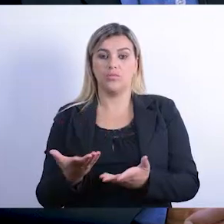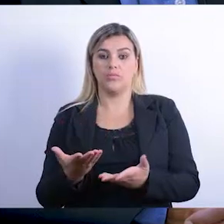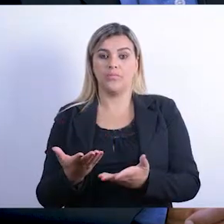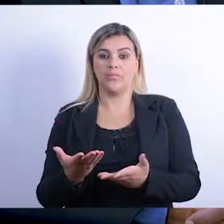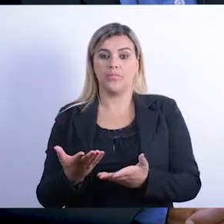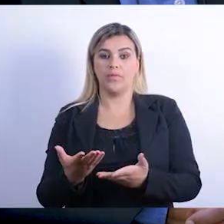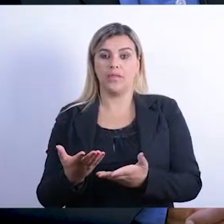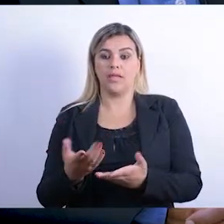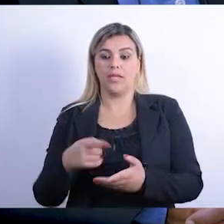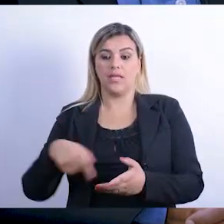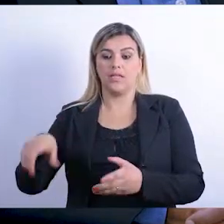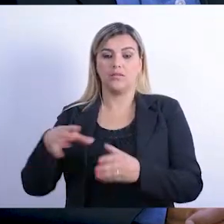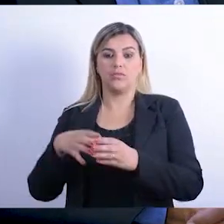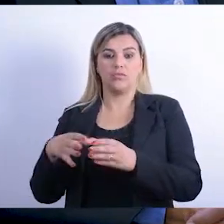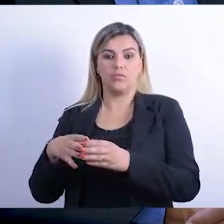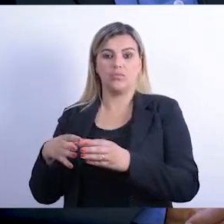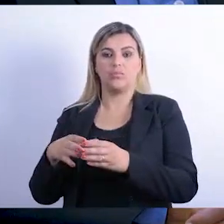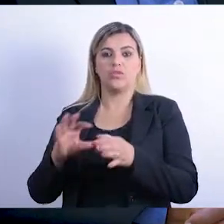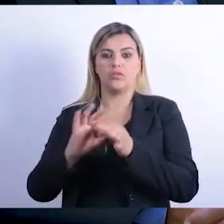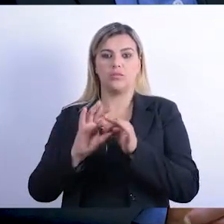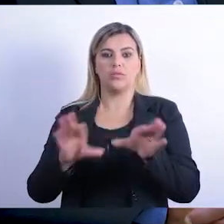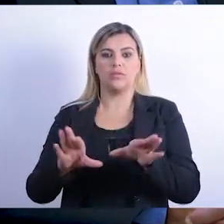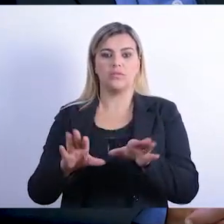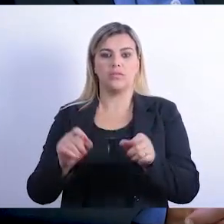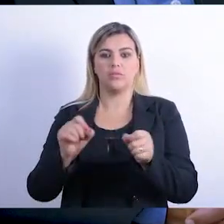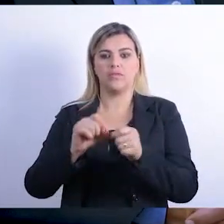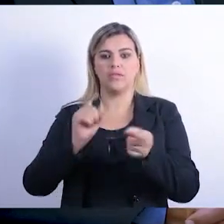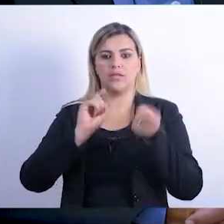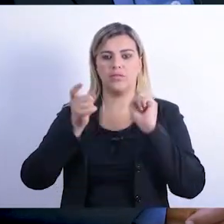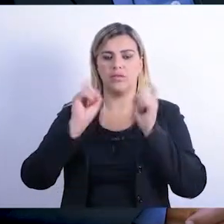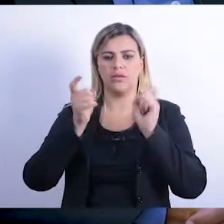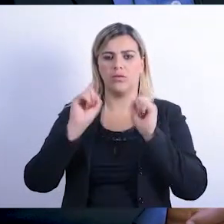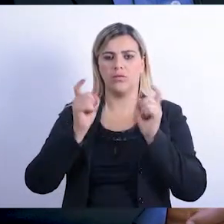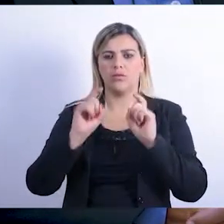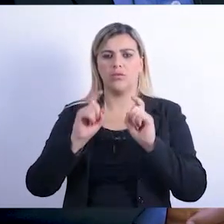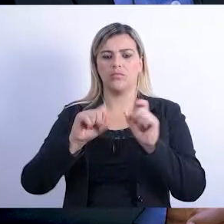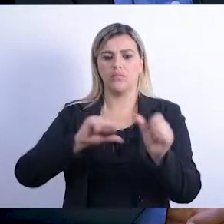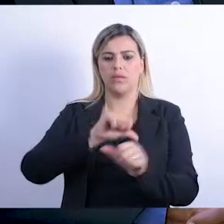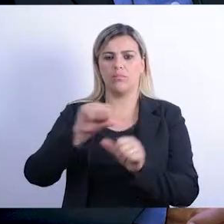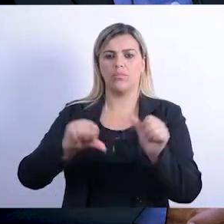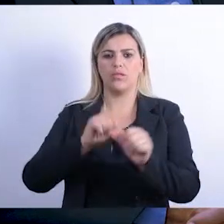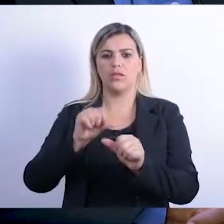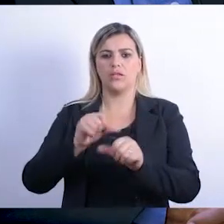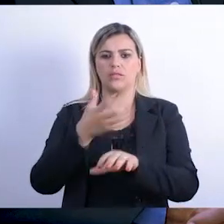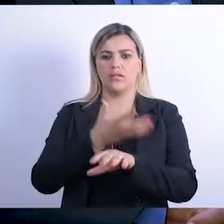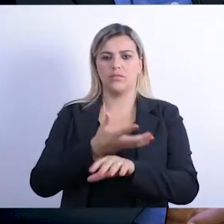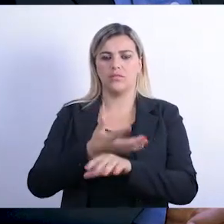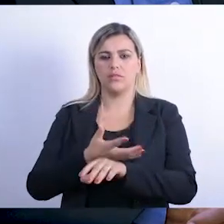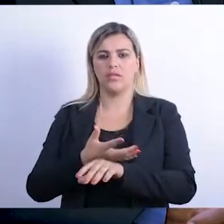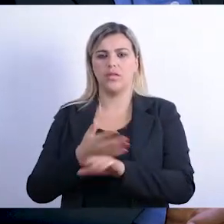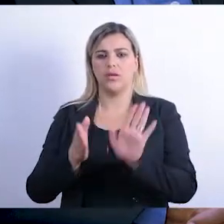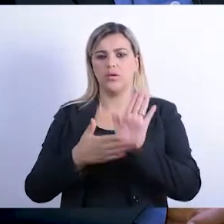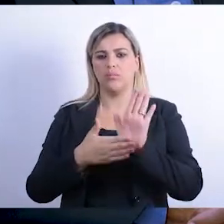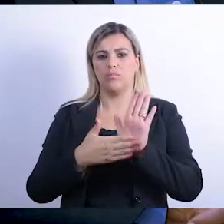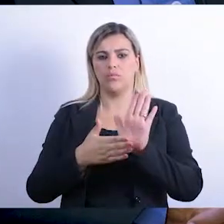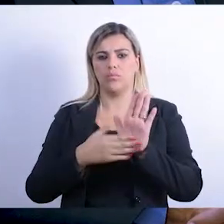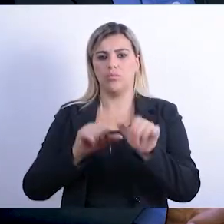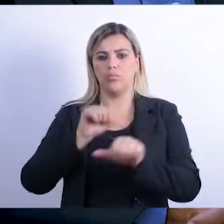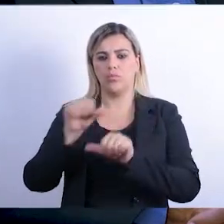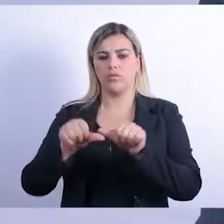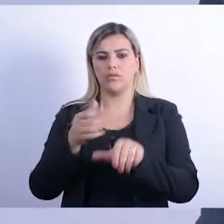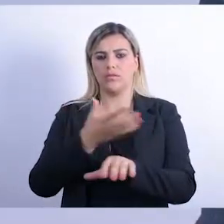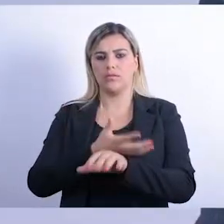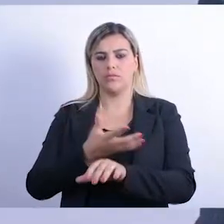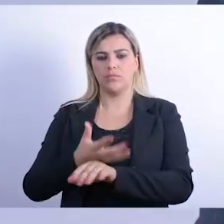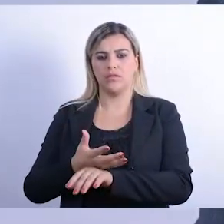exatamente mudanças curriculares, propor mudanças curriculares. Isso foi mais ou menos anos 70, 71, Eu fui um 72. dos